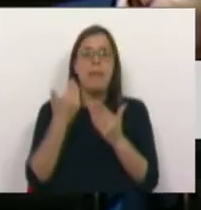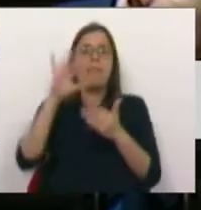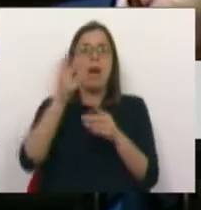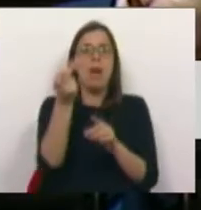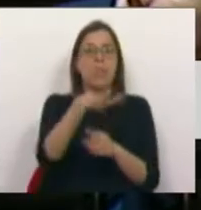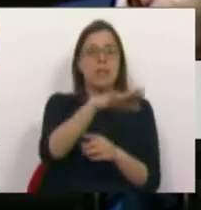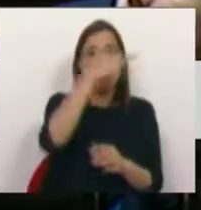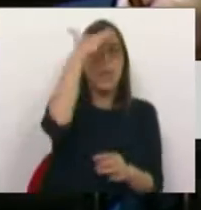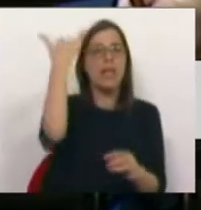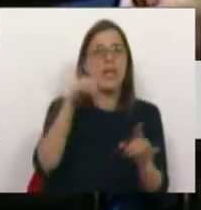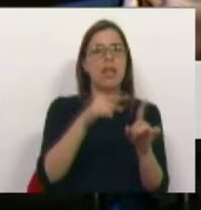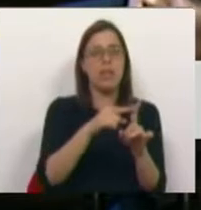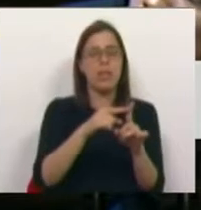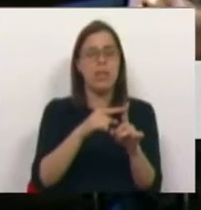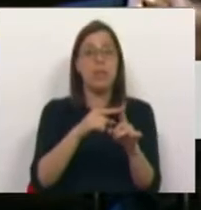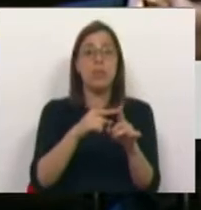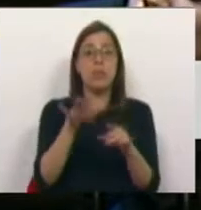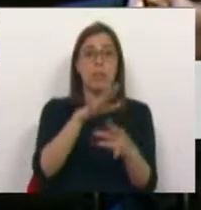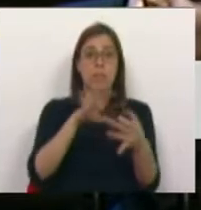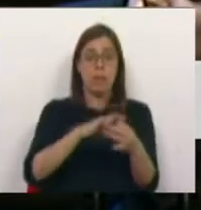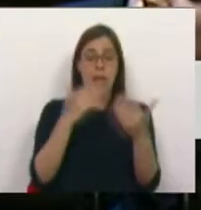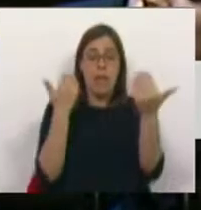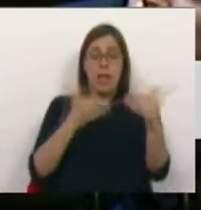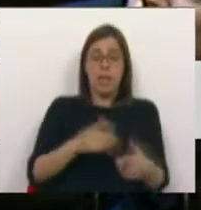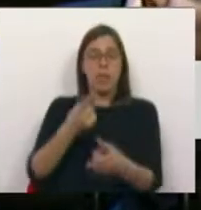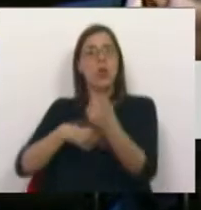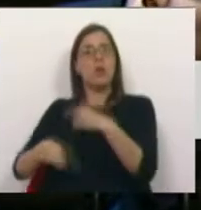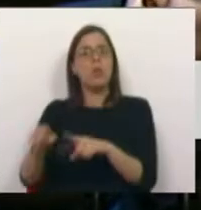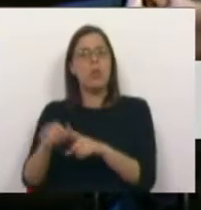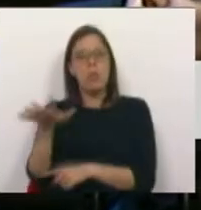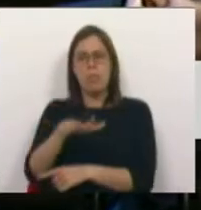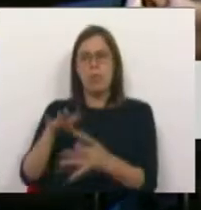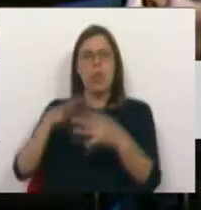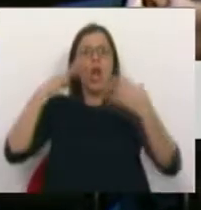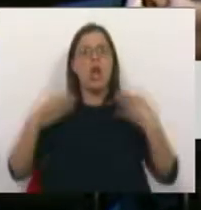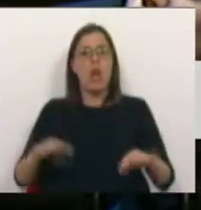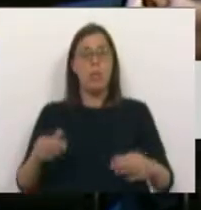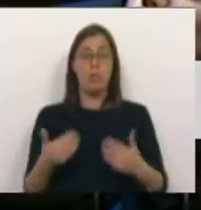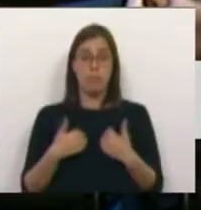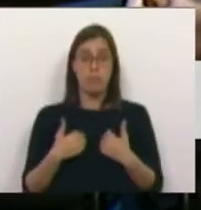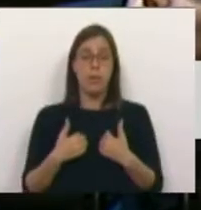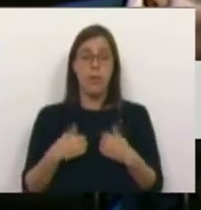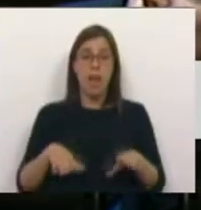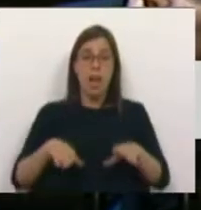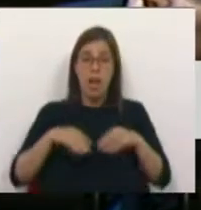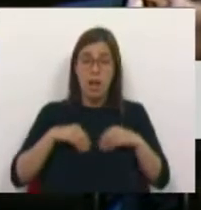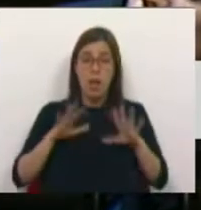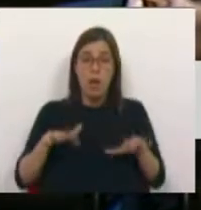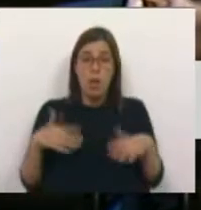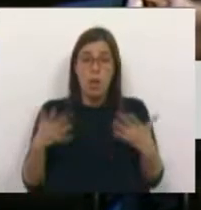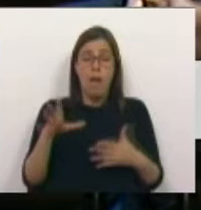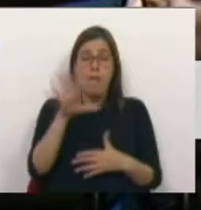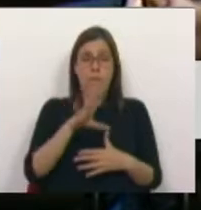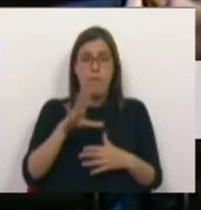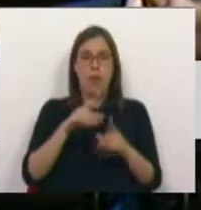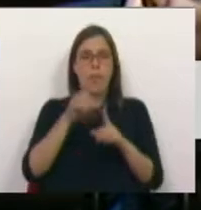em circunstâncias difíceis, em circunstâncias limite, do que num clima de normalidade. Para nós, aceitar qualquer forma